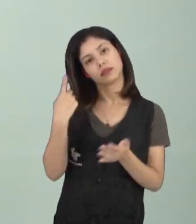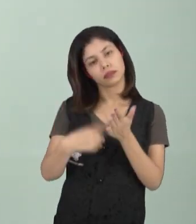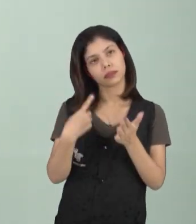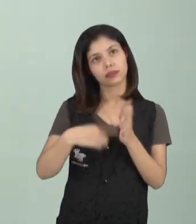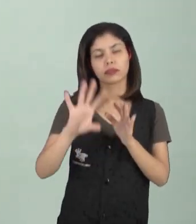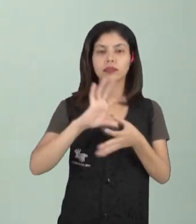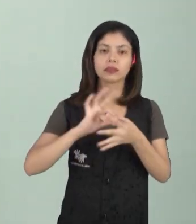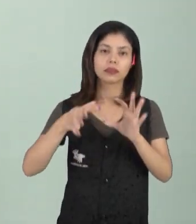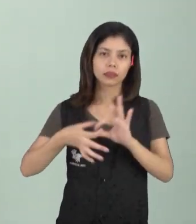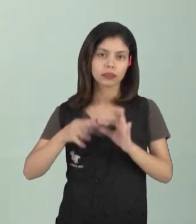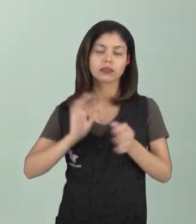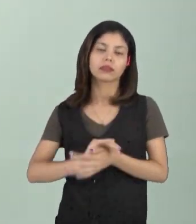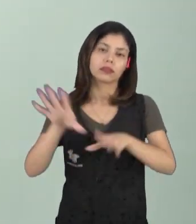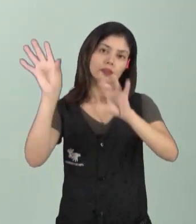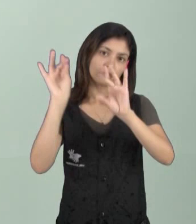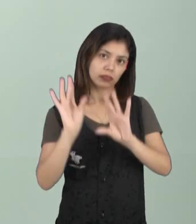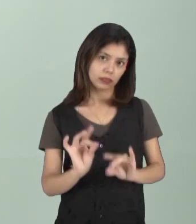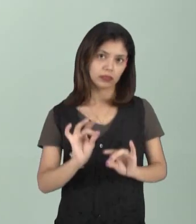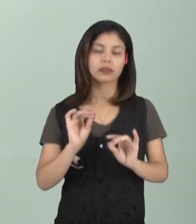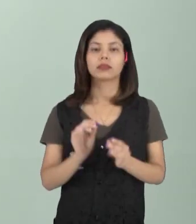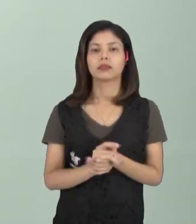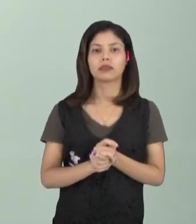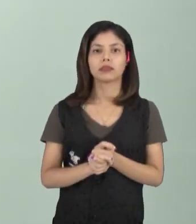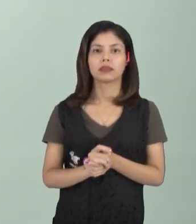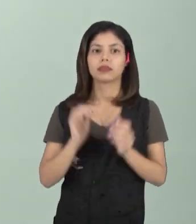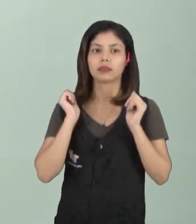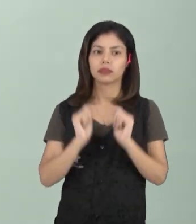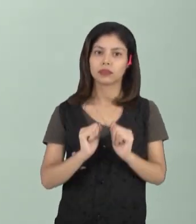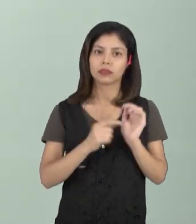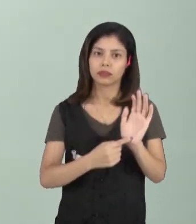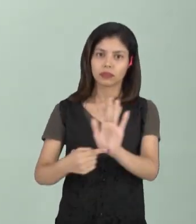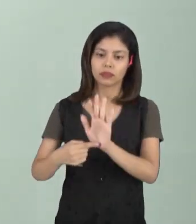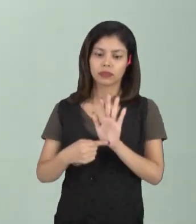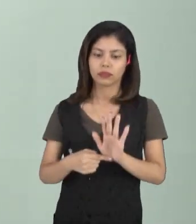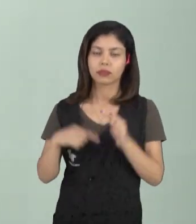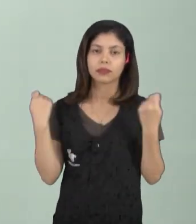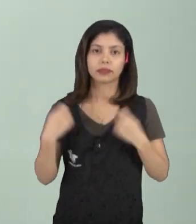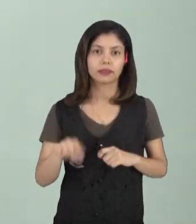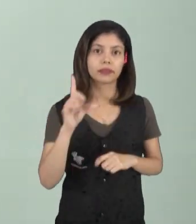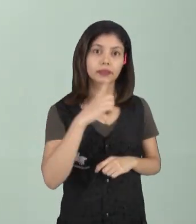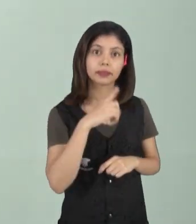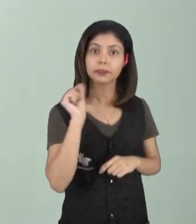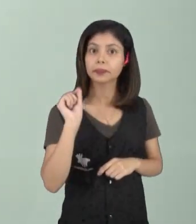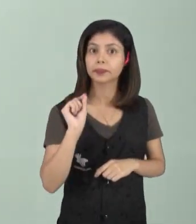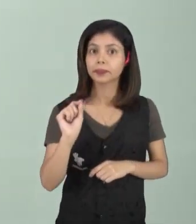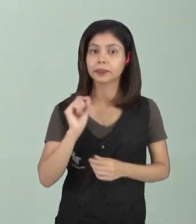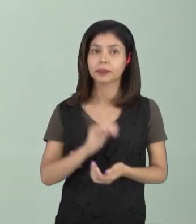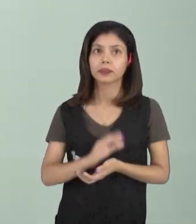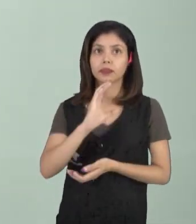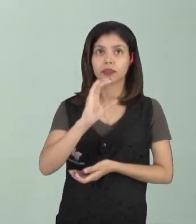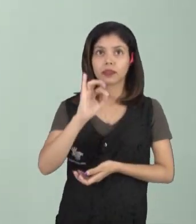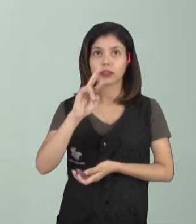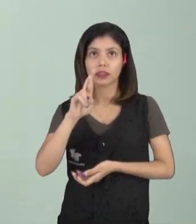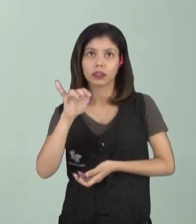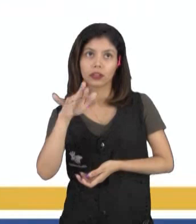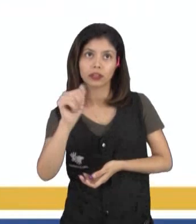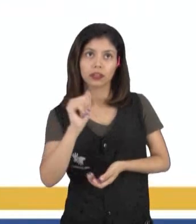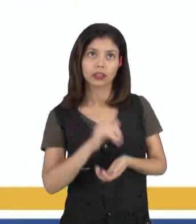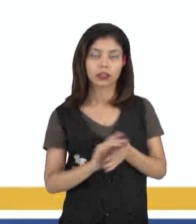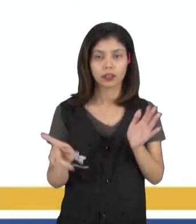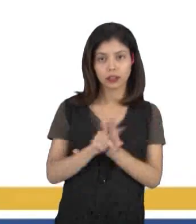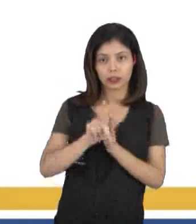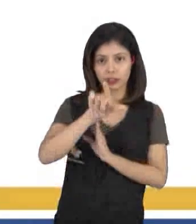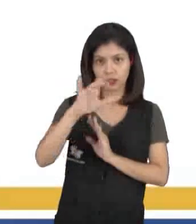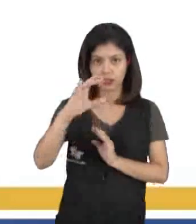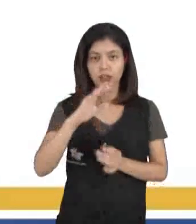com o contexto, cada oração ali subordinada adverbial, ela vai ter uma circunstância a ser